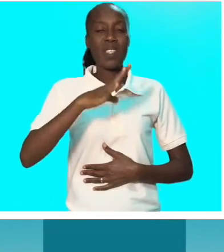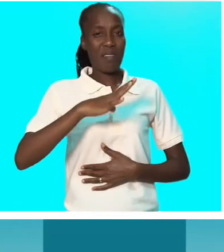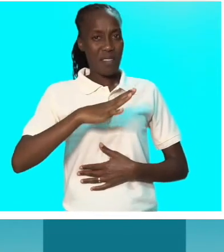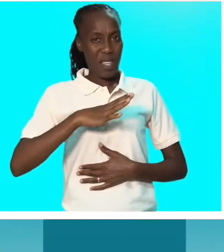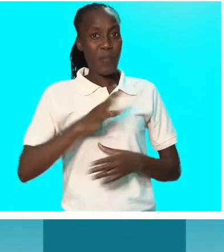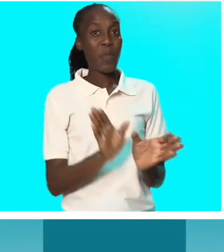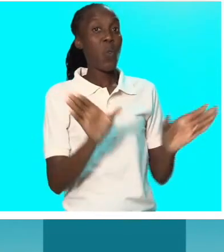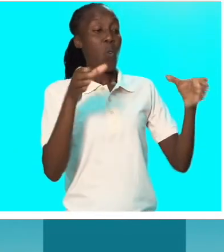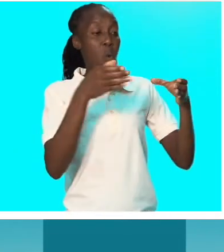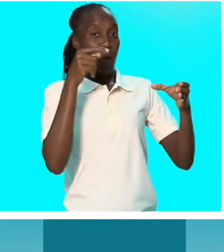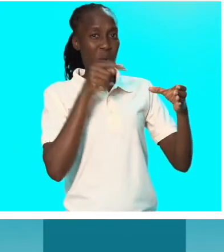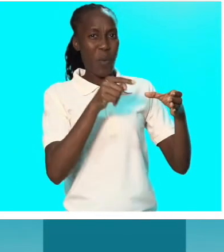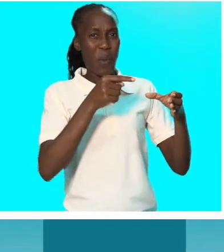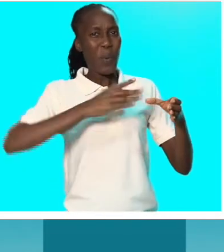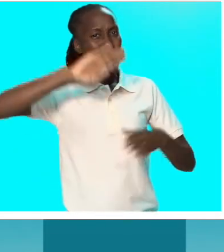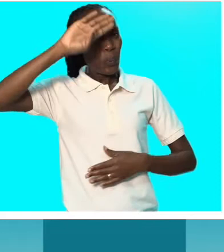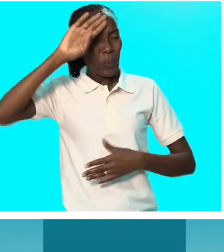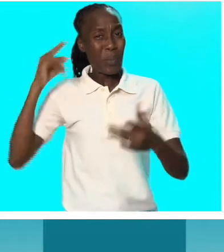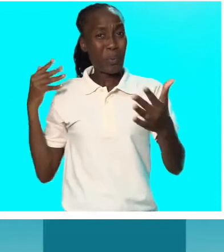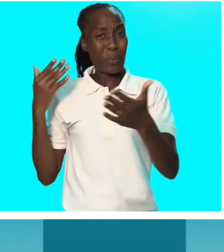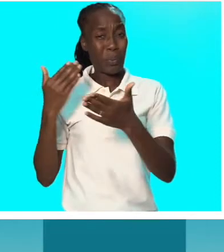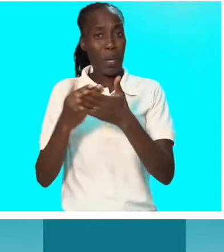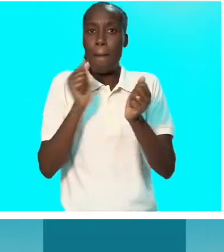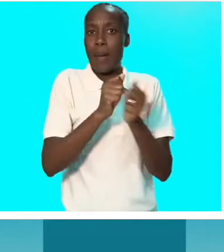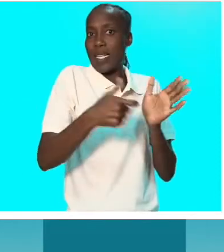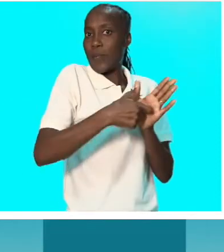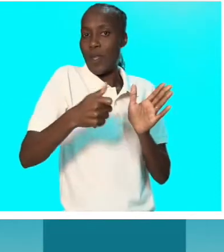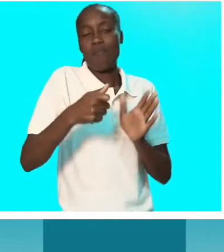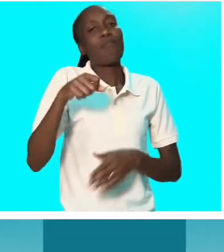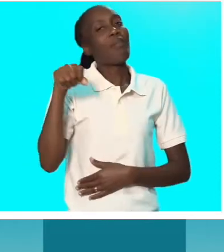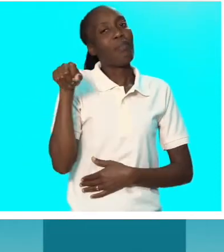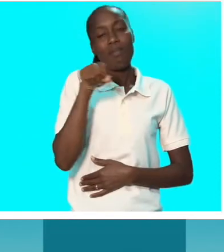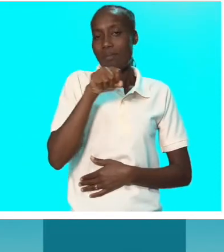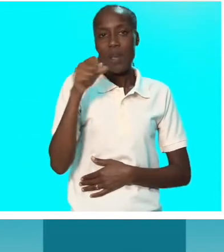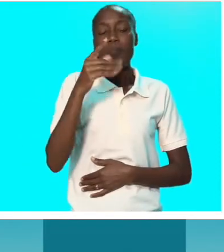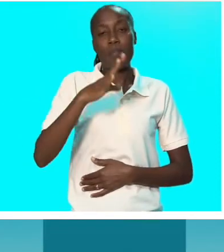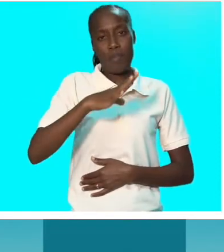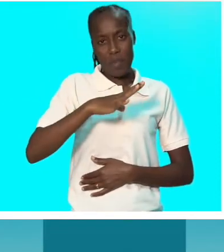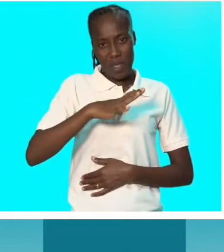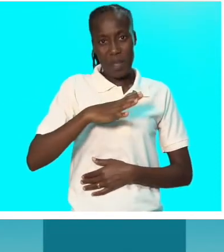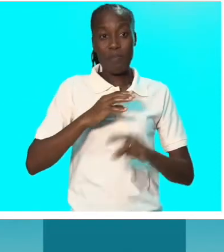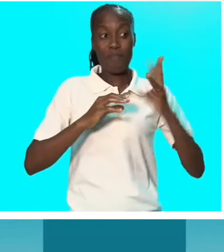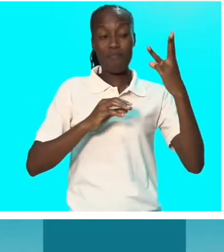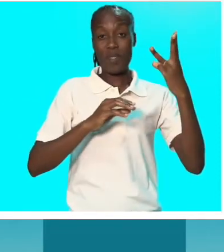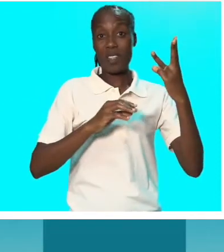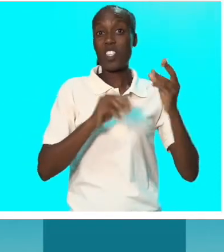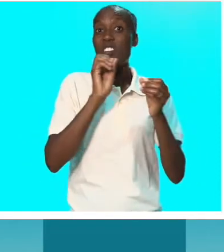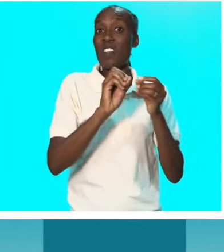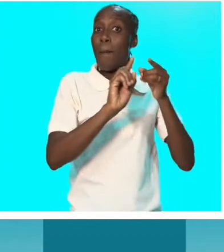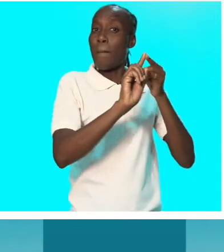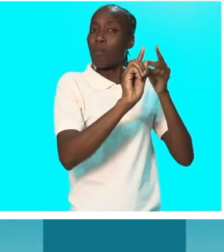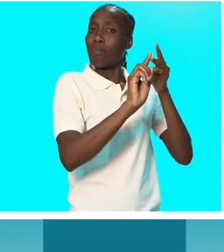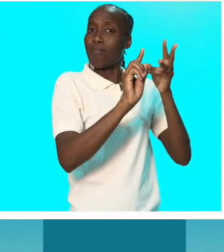imediato faz parte do grupo das doenças crônicas ou não transmissíveis. Existem três